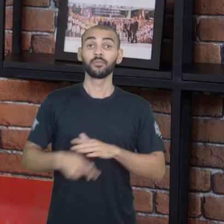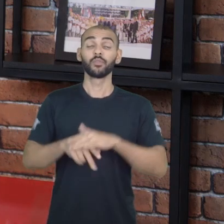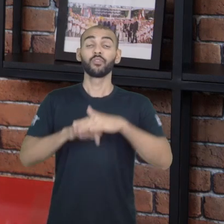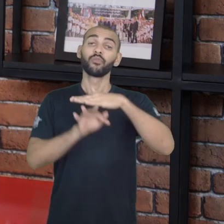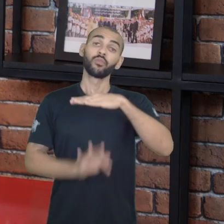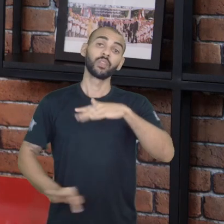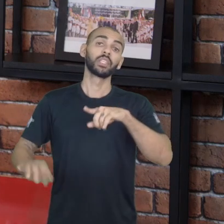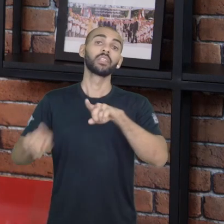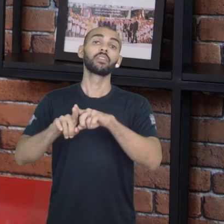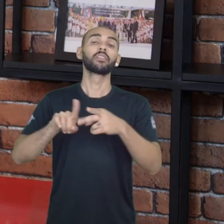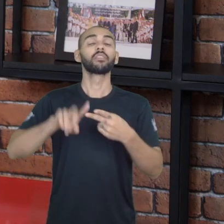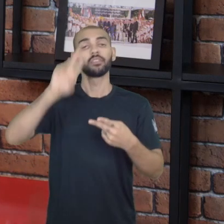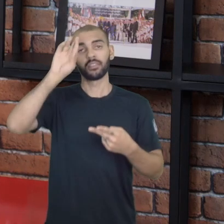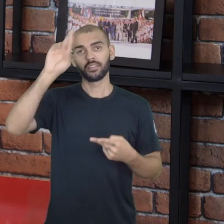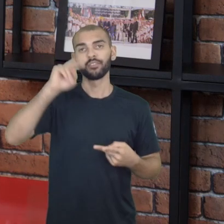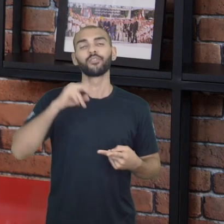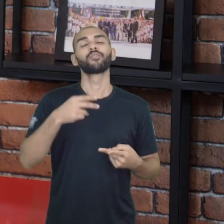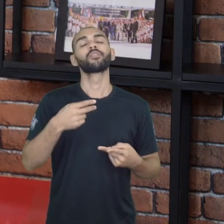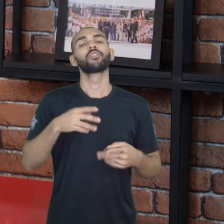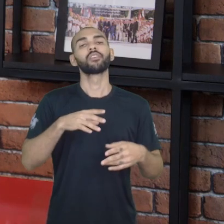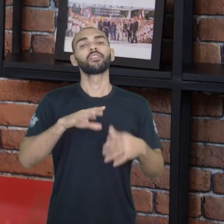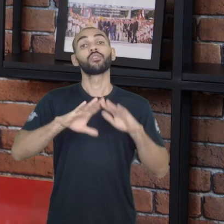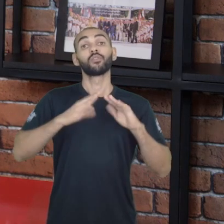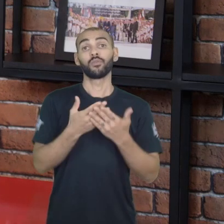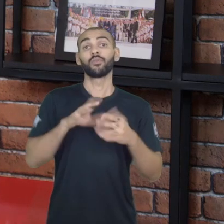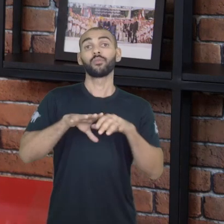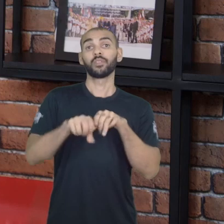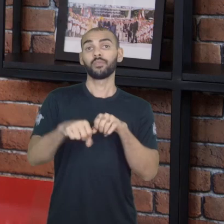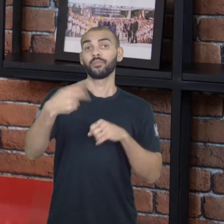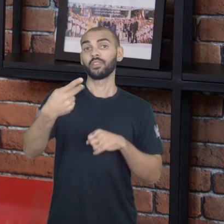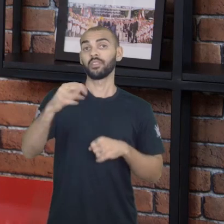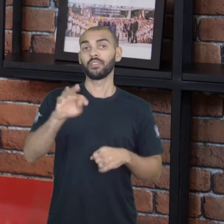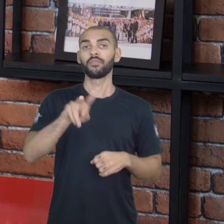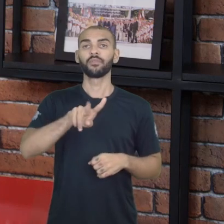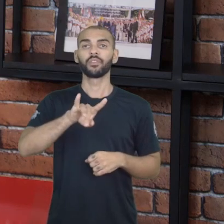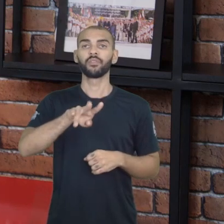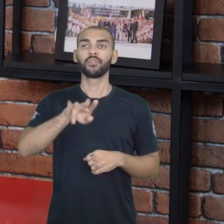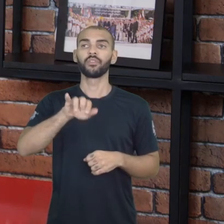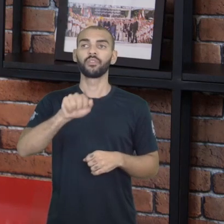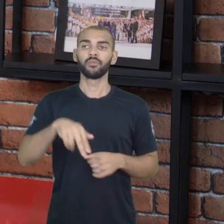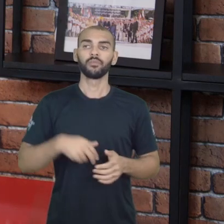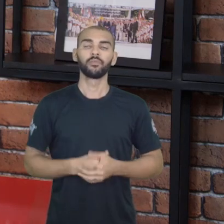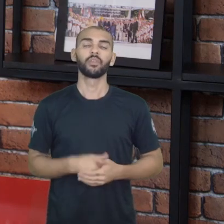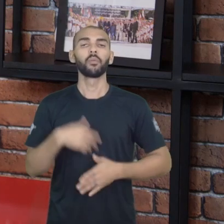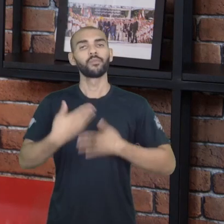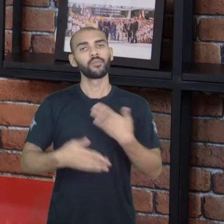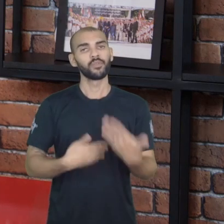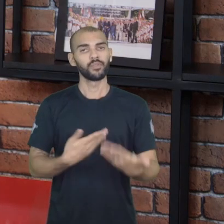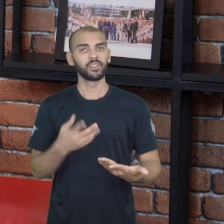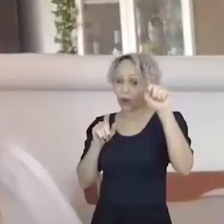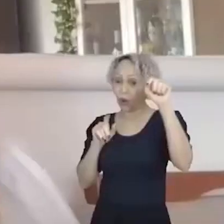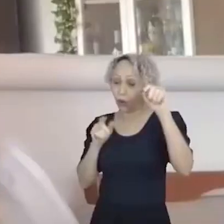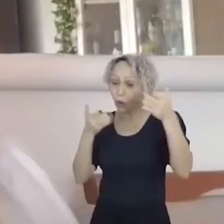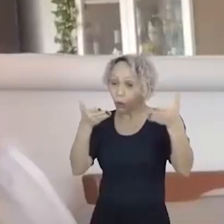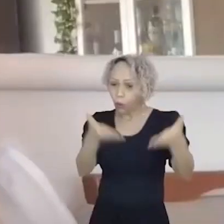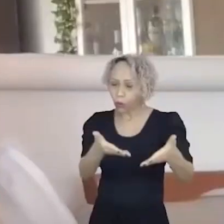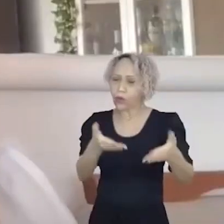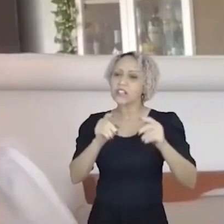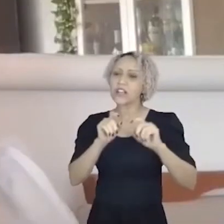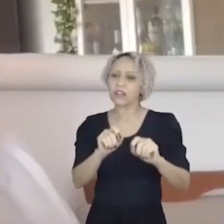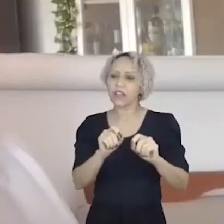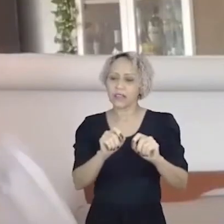detalhes é a vice-presidenta da Fundação e diretora da Escola Nacional de Formação do PT, Vivian Farias. O